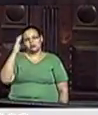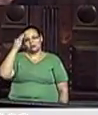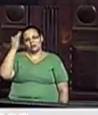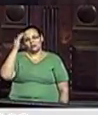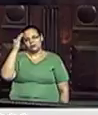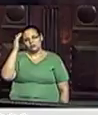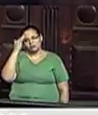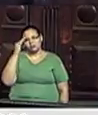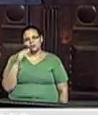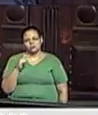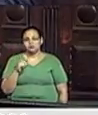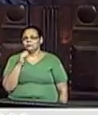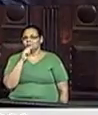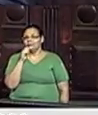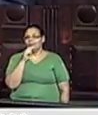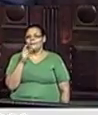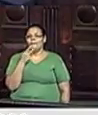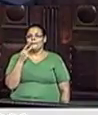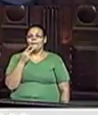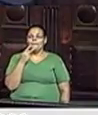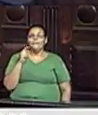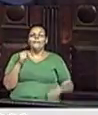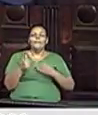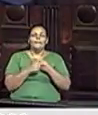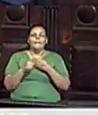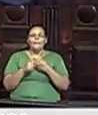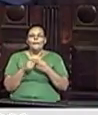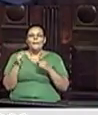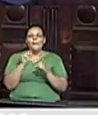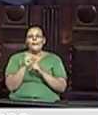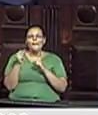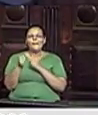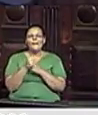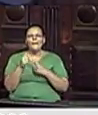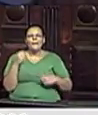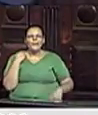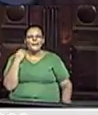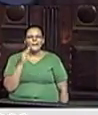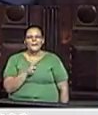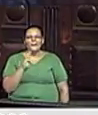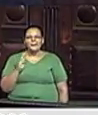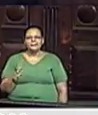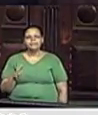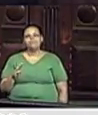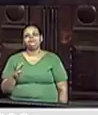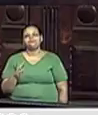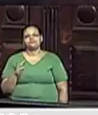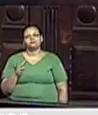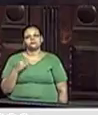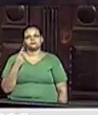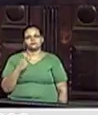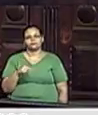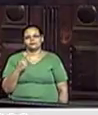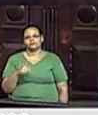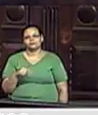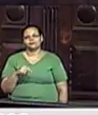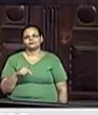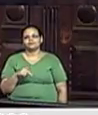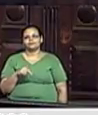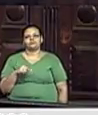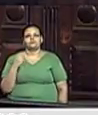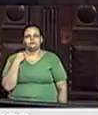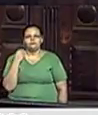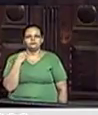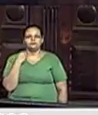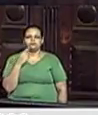está em curso. Isso sem falar no papel social do Banco do Brasil e da Caixa Econômica Federal, que não são bancos quaisquer, são bancos